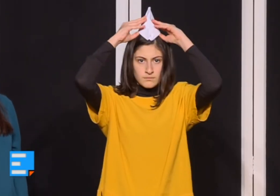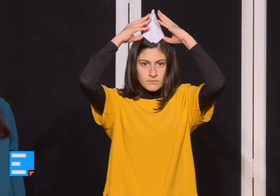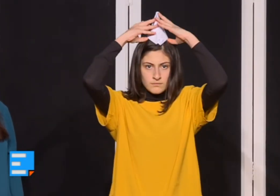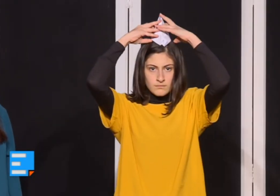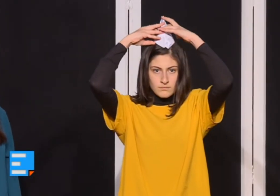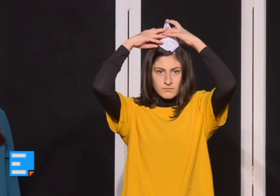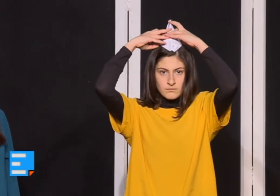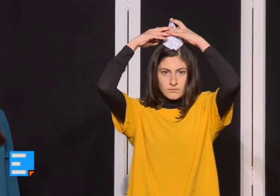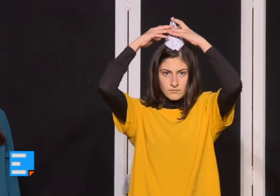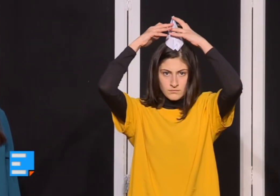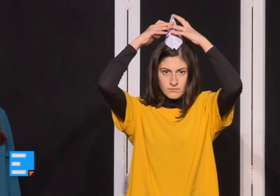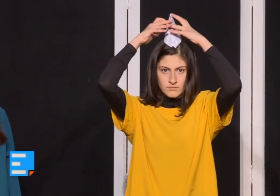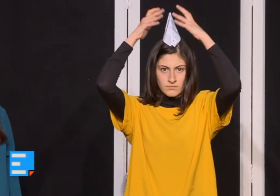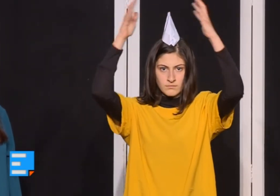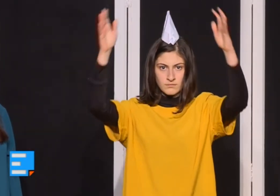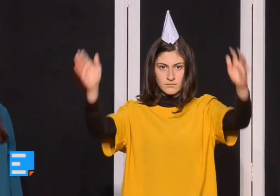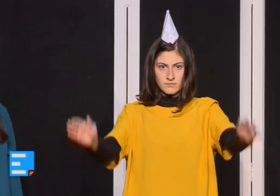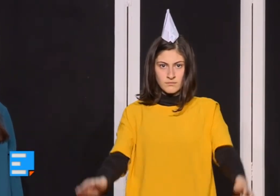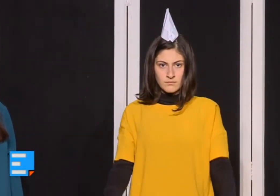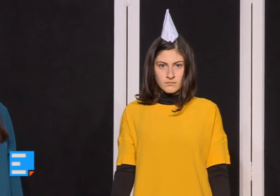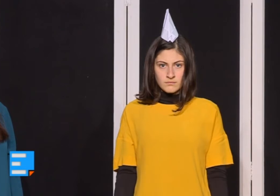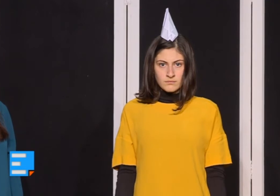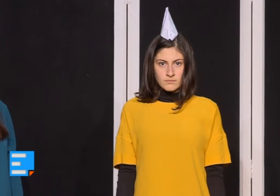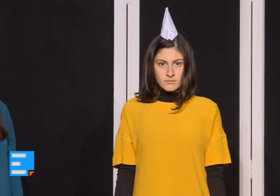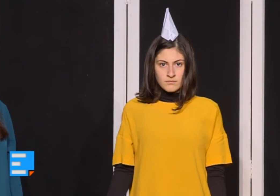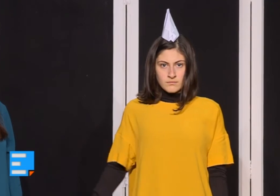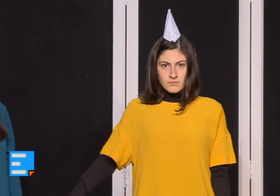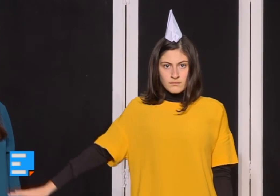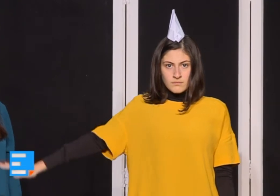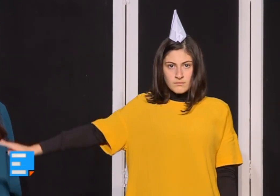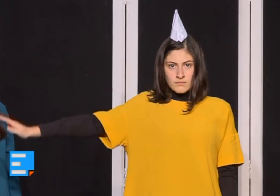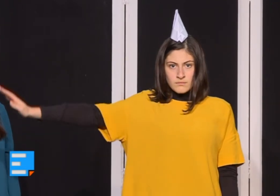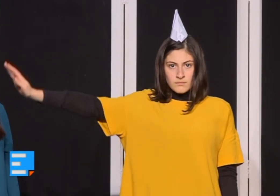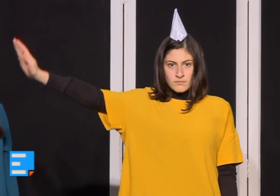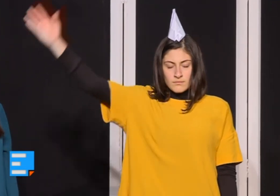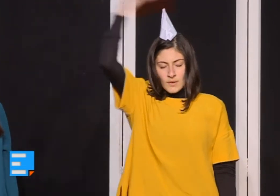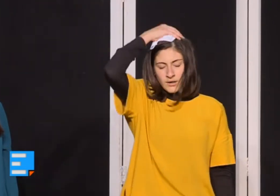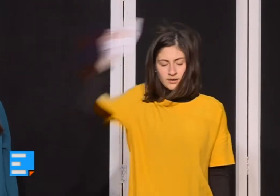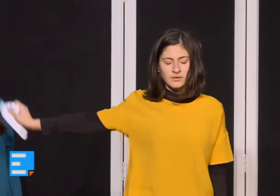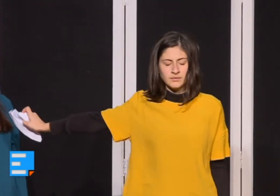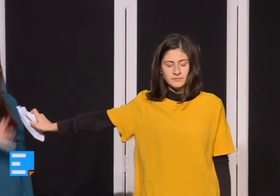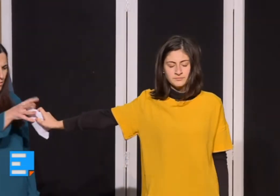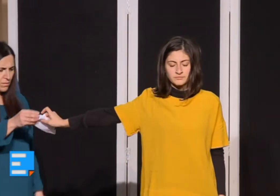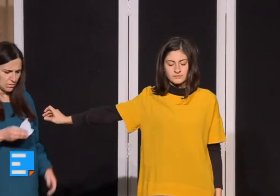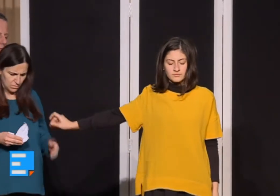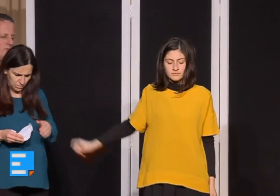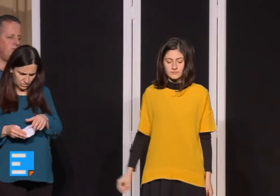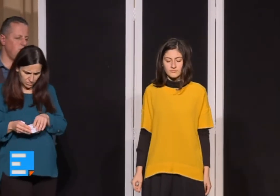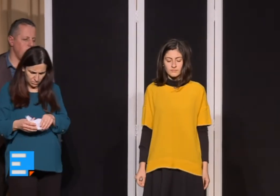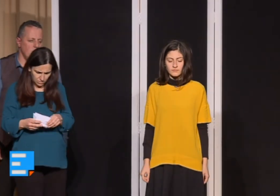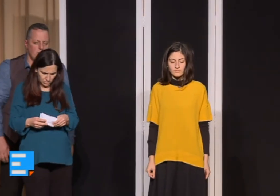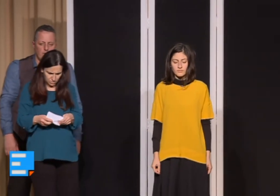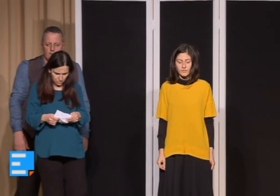motiva debates em torno da cidadania e dignidade que é devida a todas as pessoas, nomeadamente